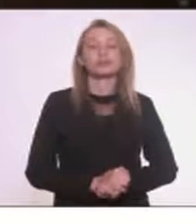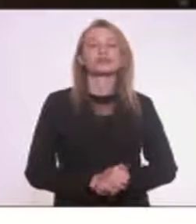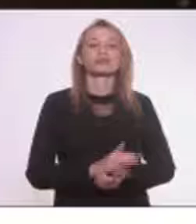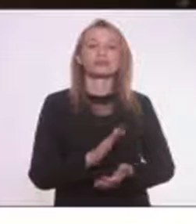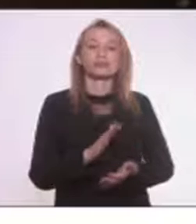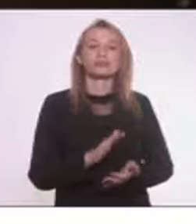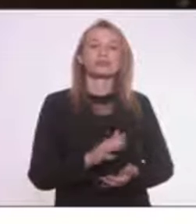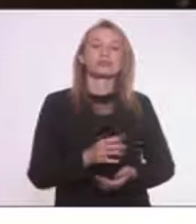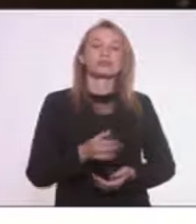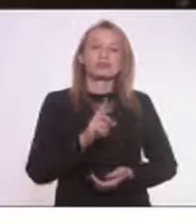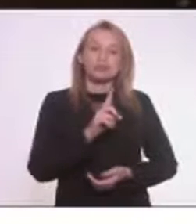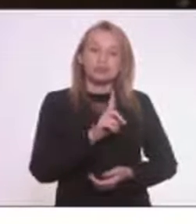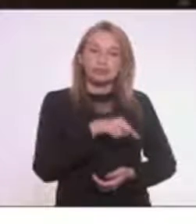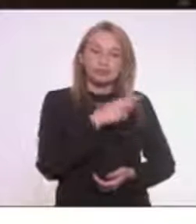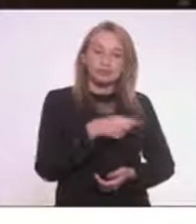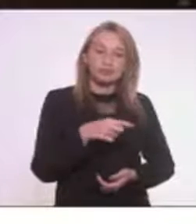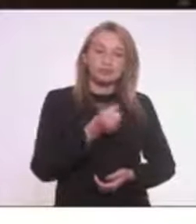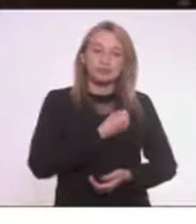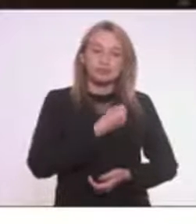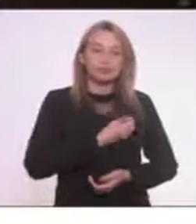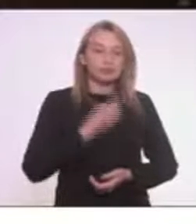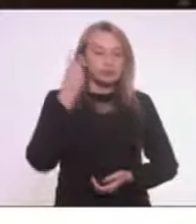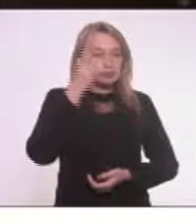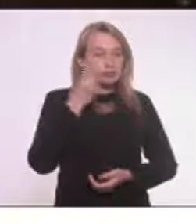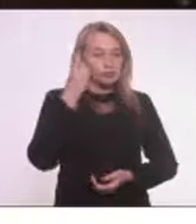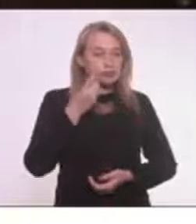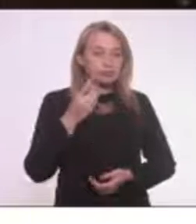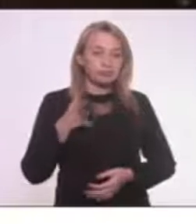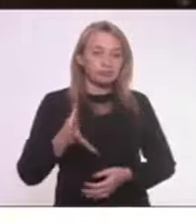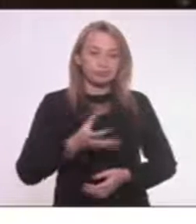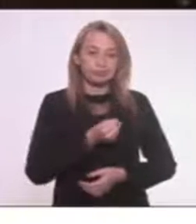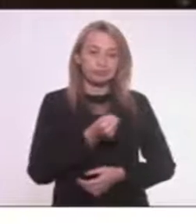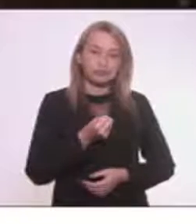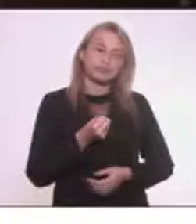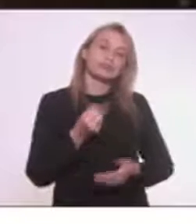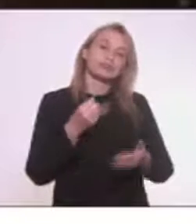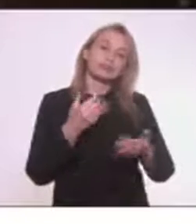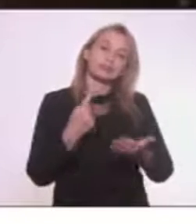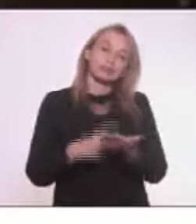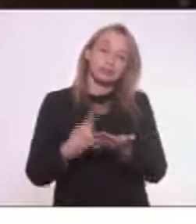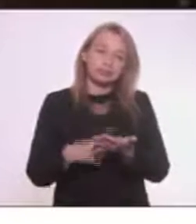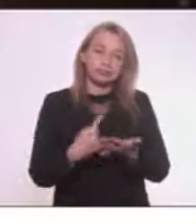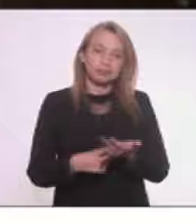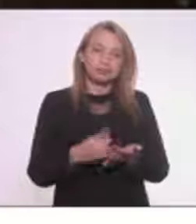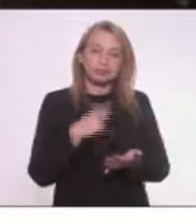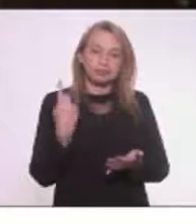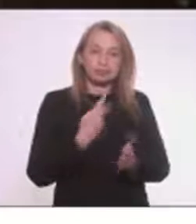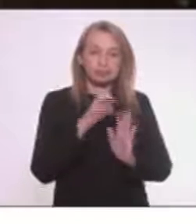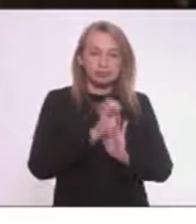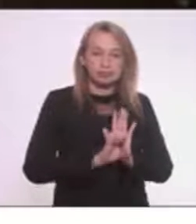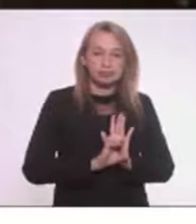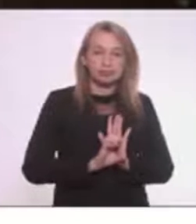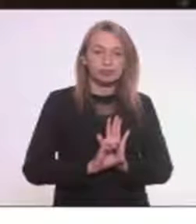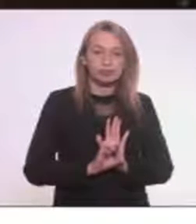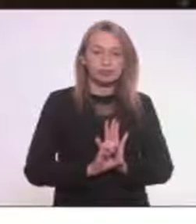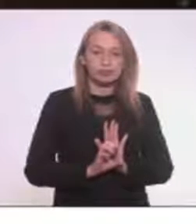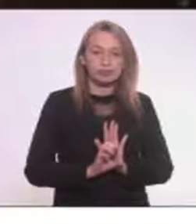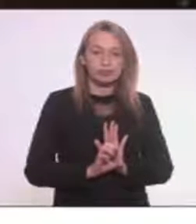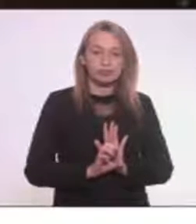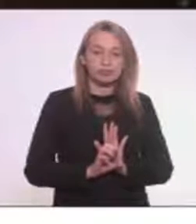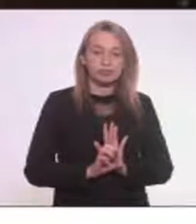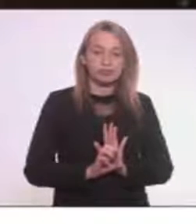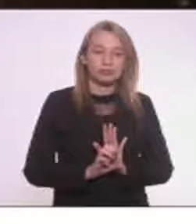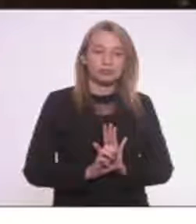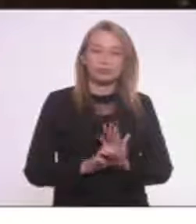quórum, ele salva a possibilidade do acordo. Vamos, com base na nossa emenda, fazer